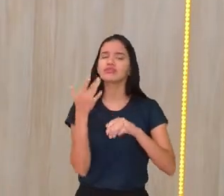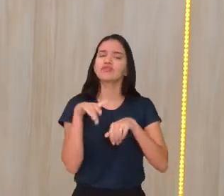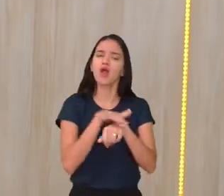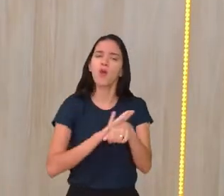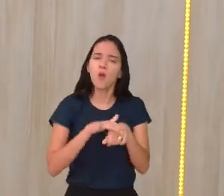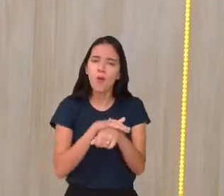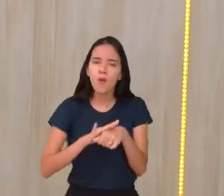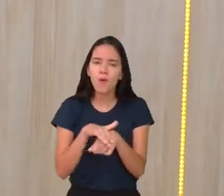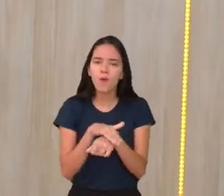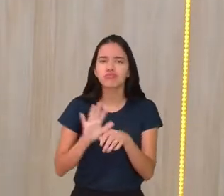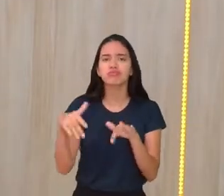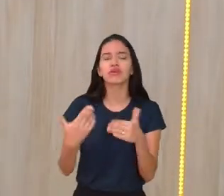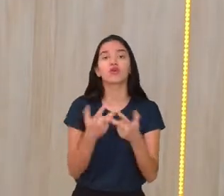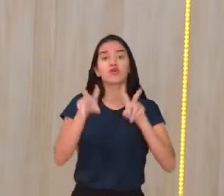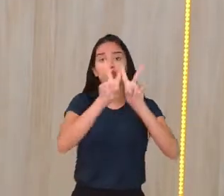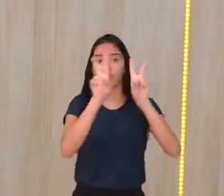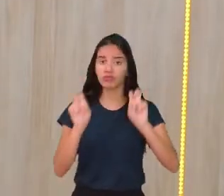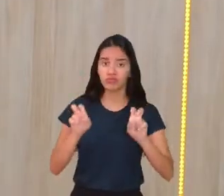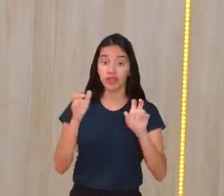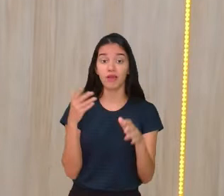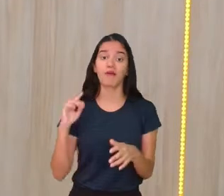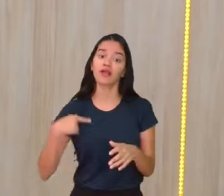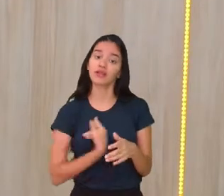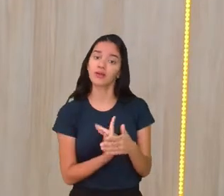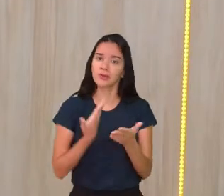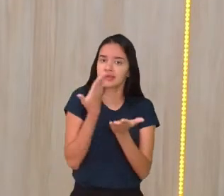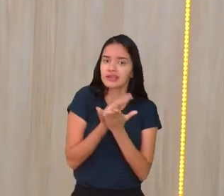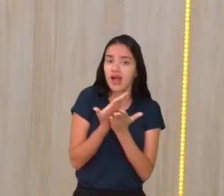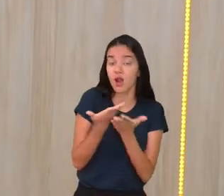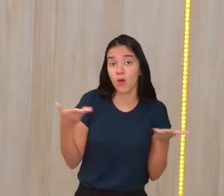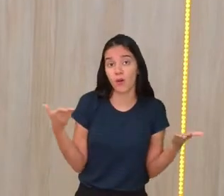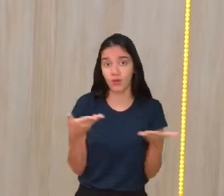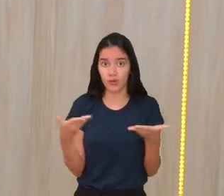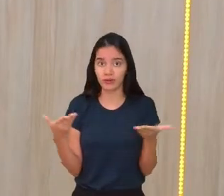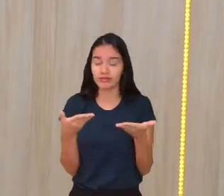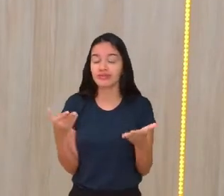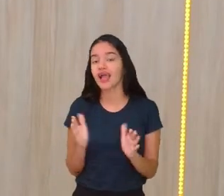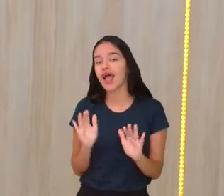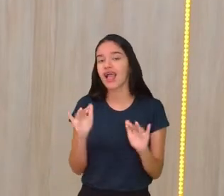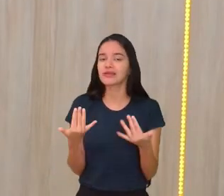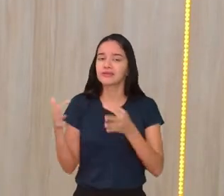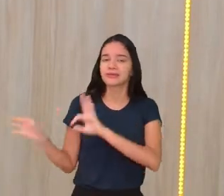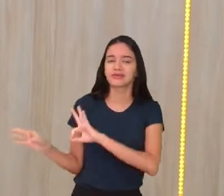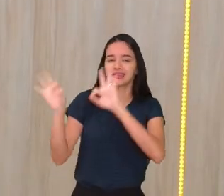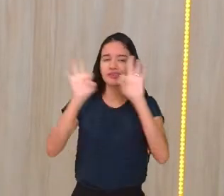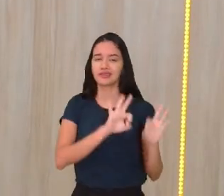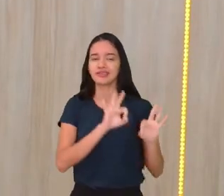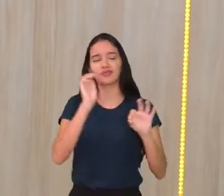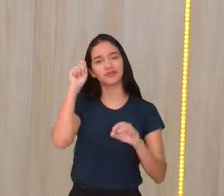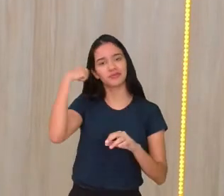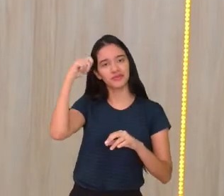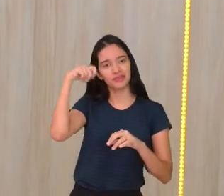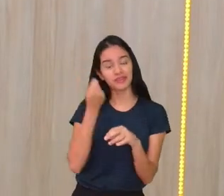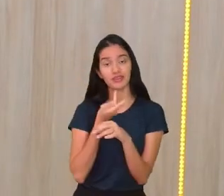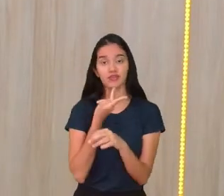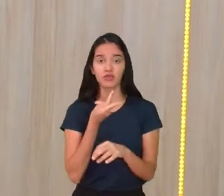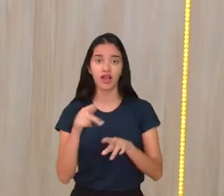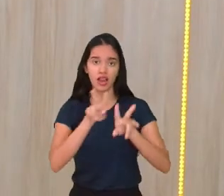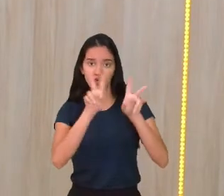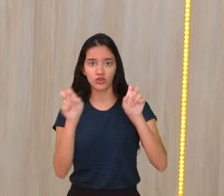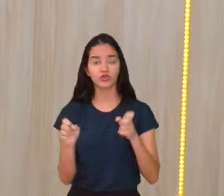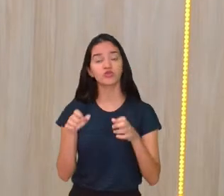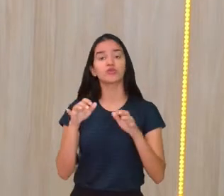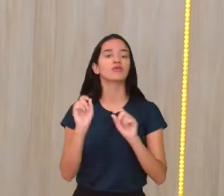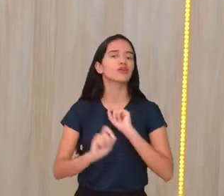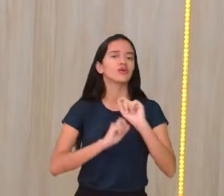conversar bastante com o tema da nossa aula de hoje. Então, vamos assistir esse videozinho que fala sobre o